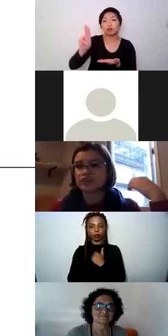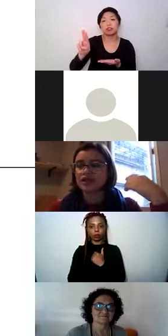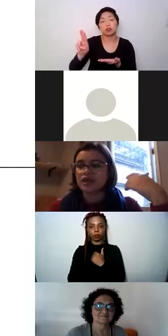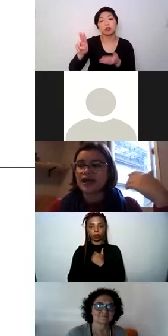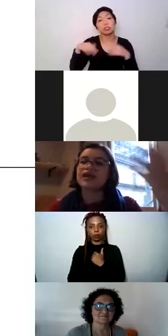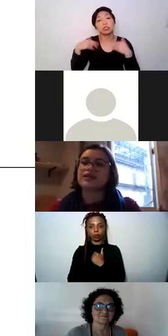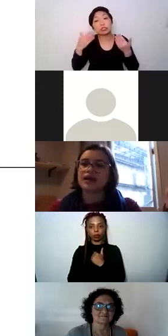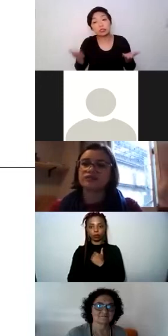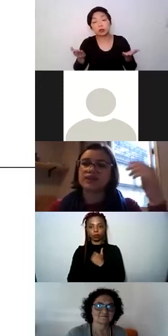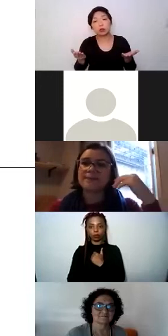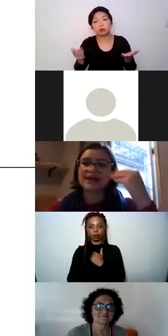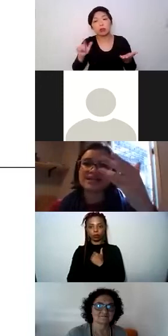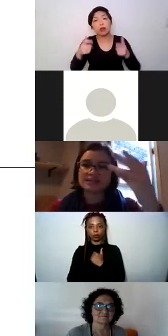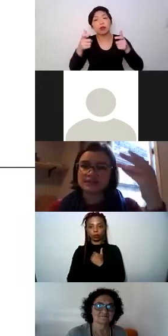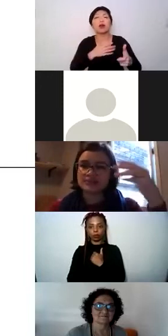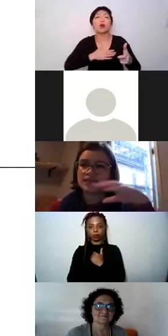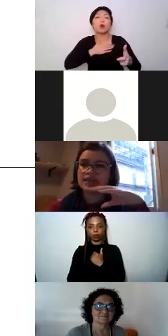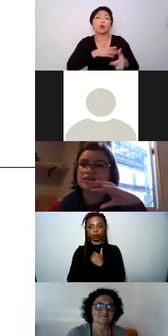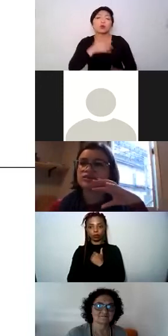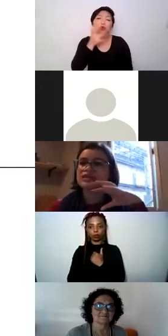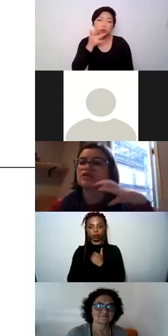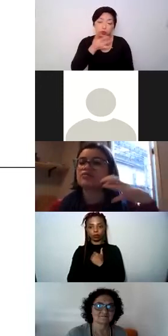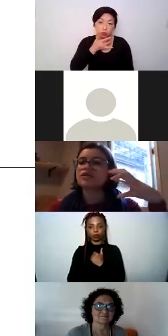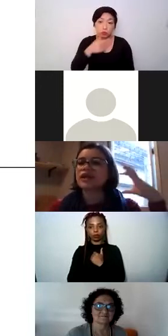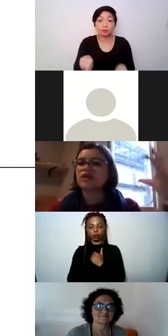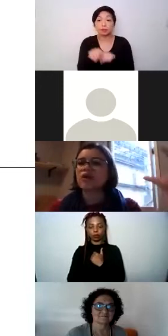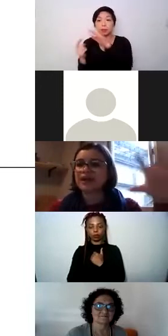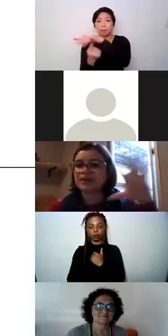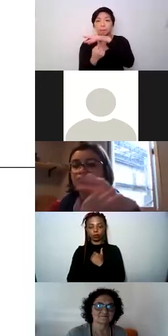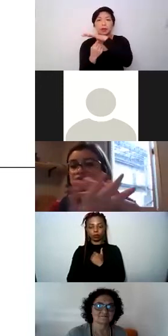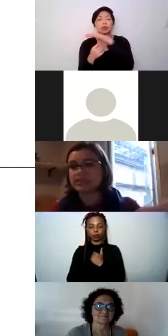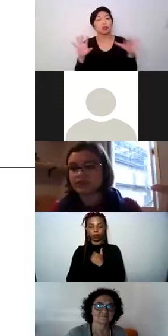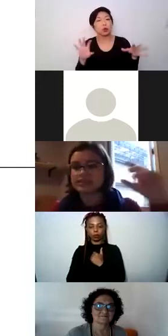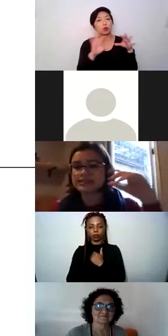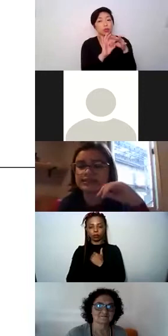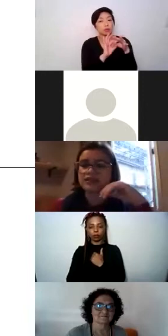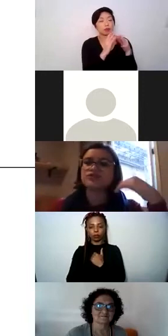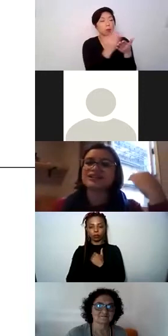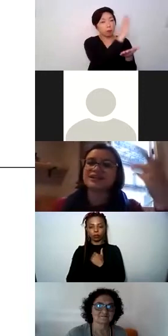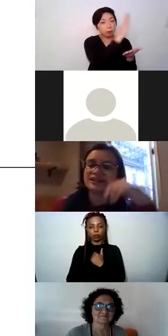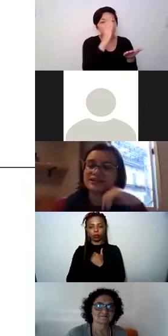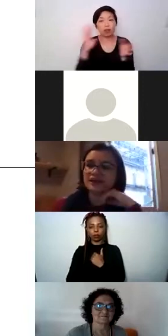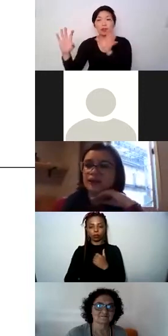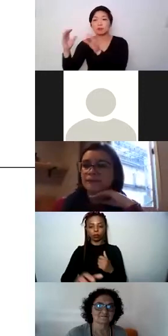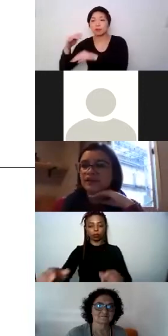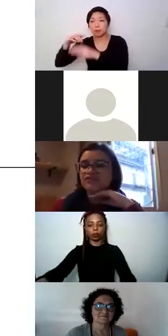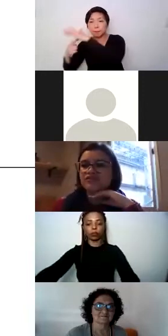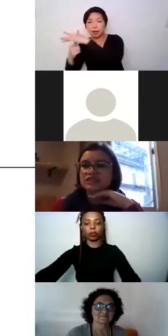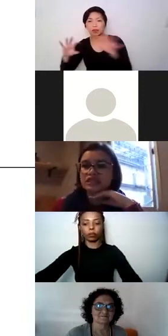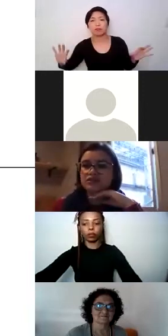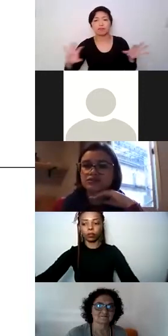ambiente agradável, a praça também, essa conexão da biblioteca com a praça e com os restaurantes lindeiros fazia que essa